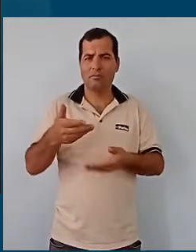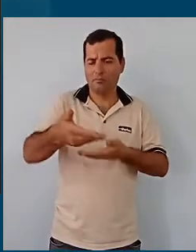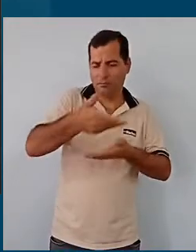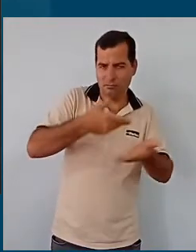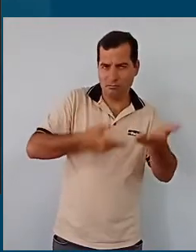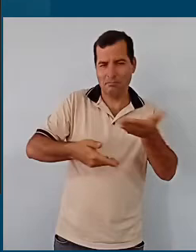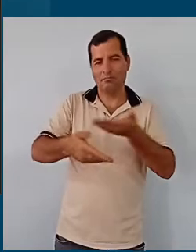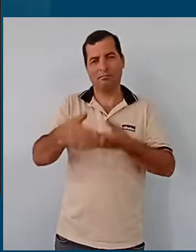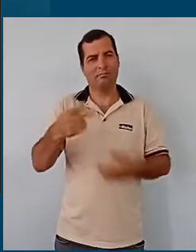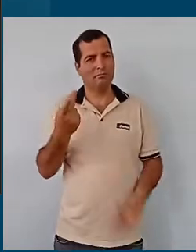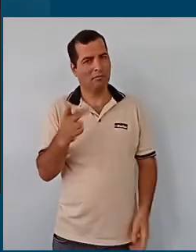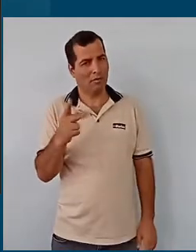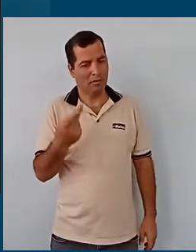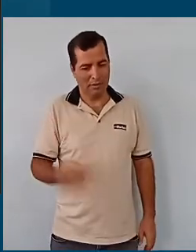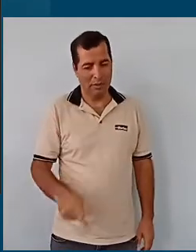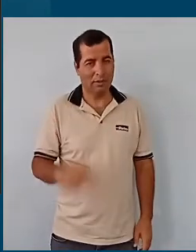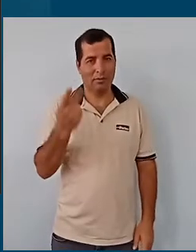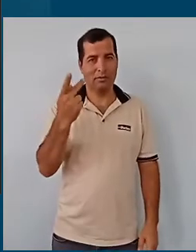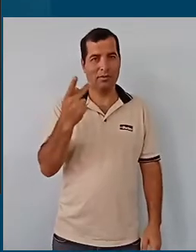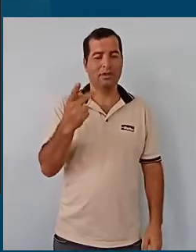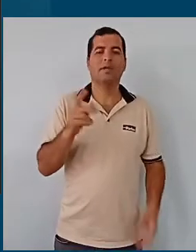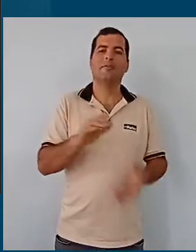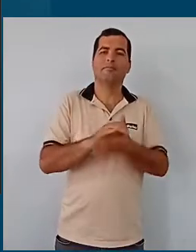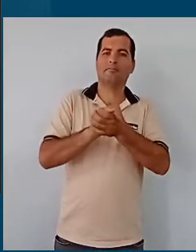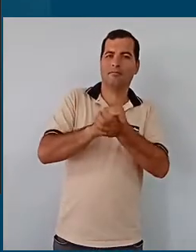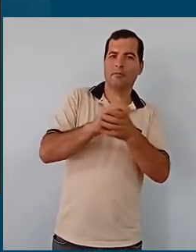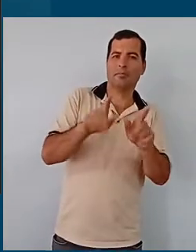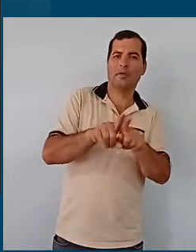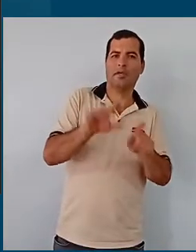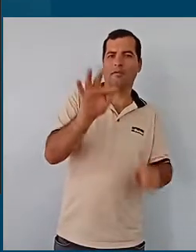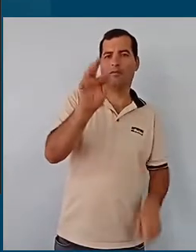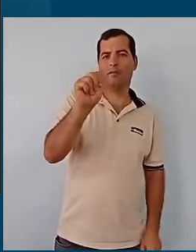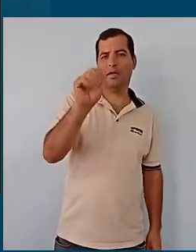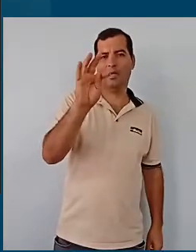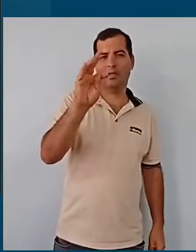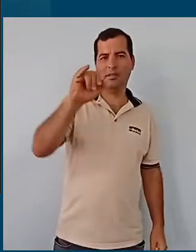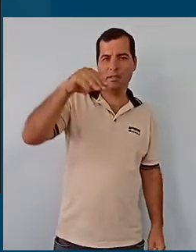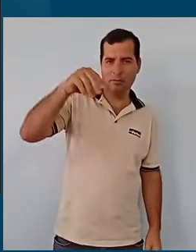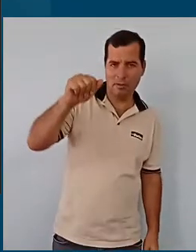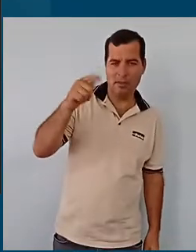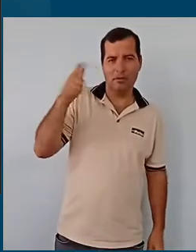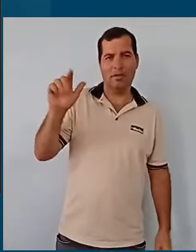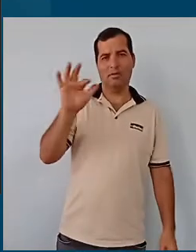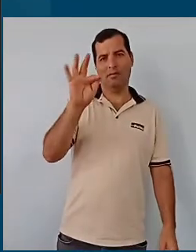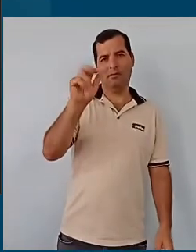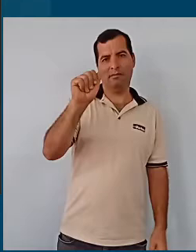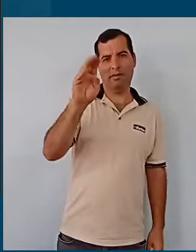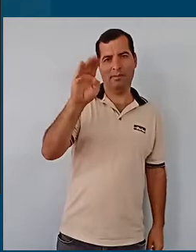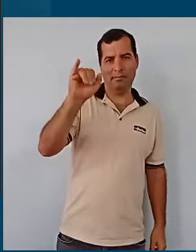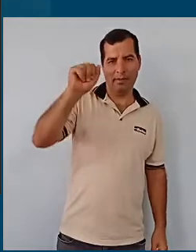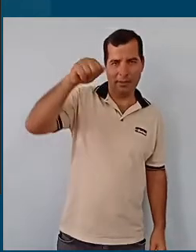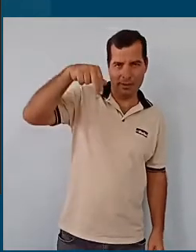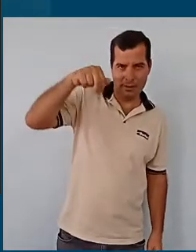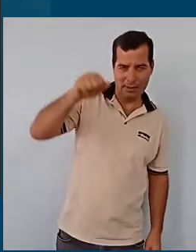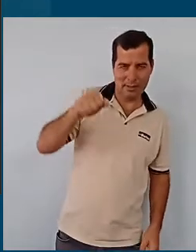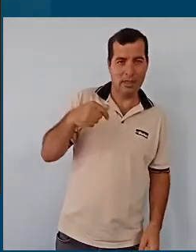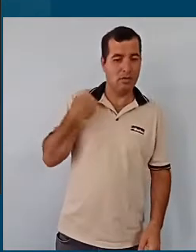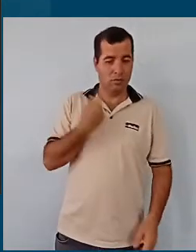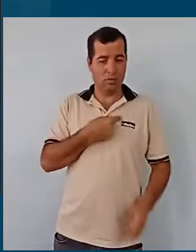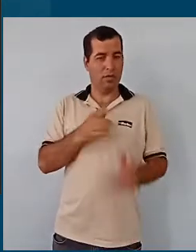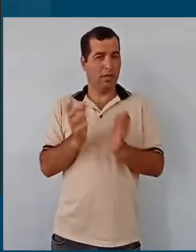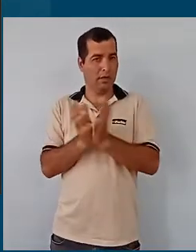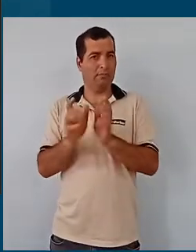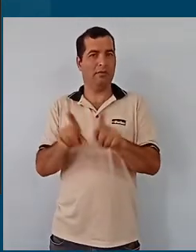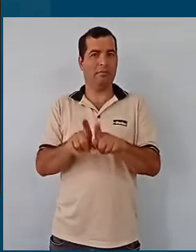Hortolândia. Eu quero também cumprimentar a Fátima, a Fabiana também, que está aqui conosco, e da nossa equipe, a